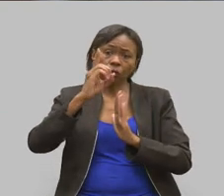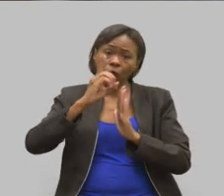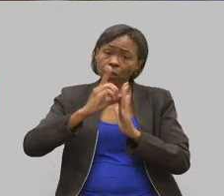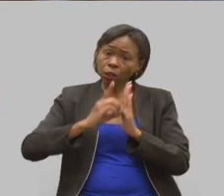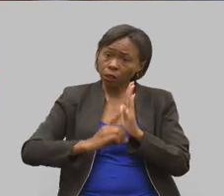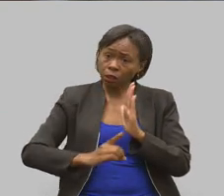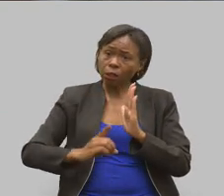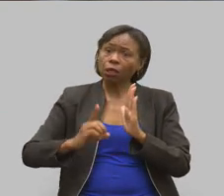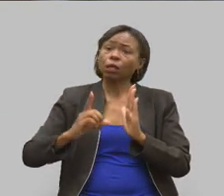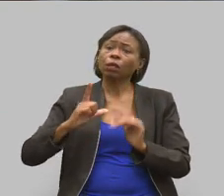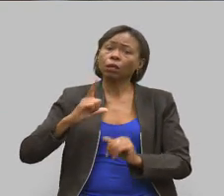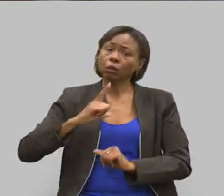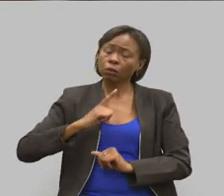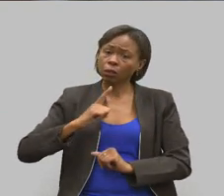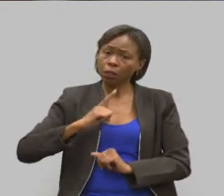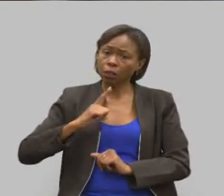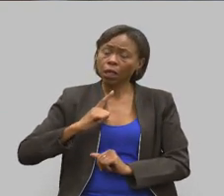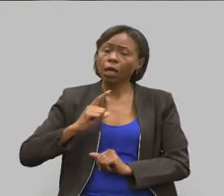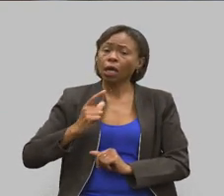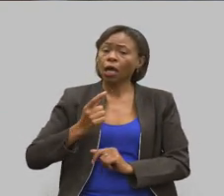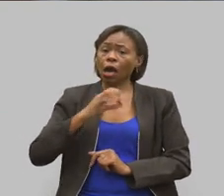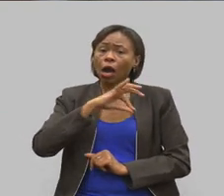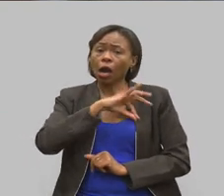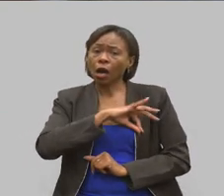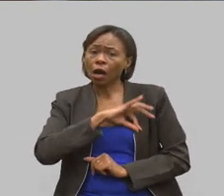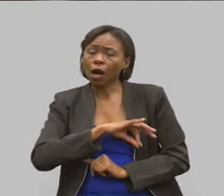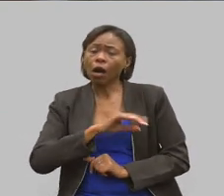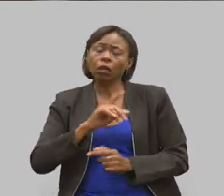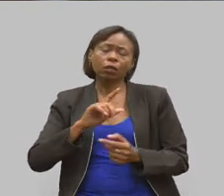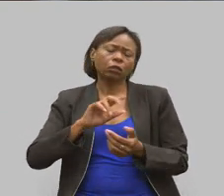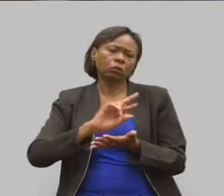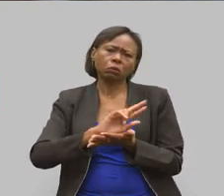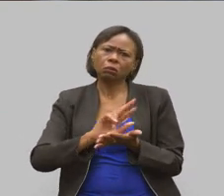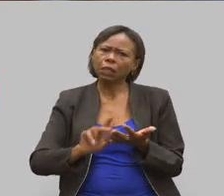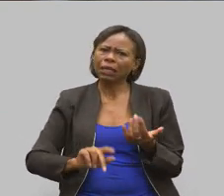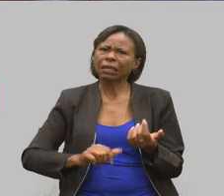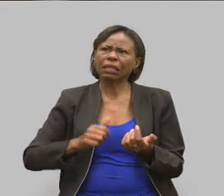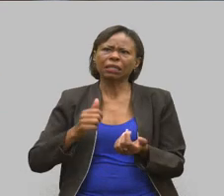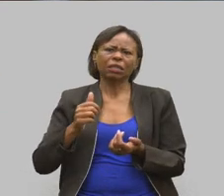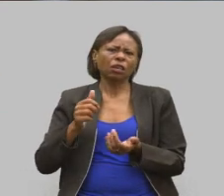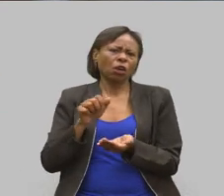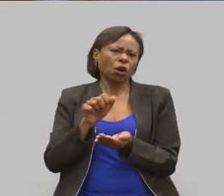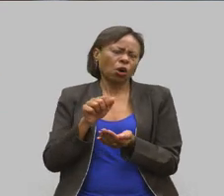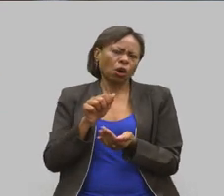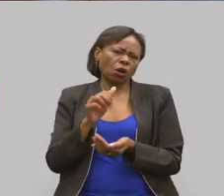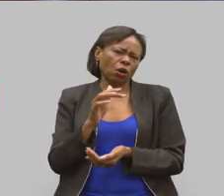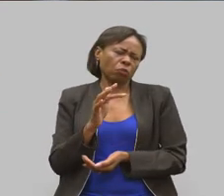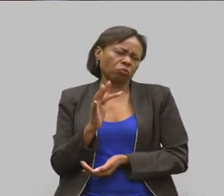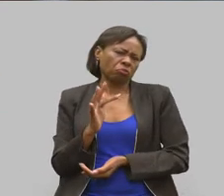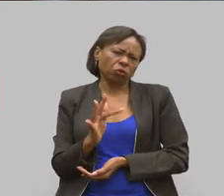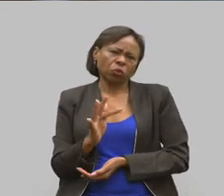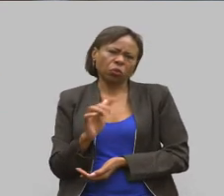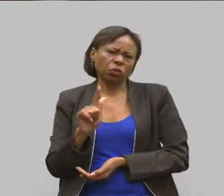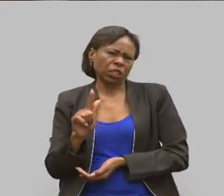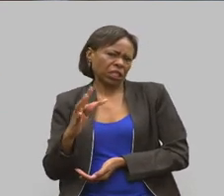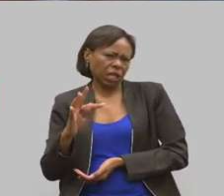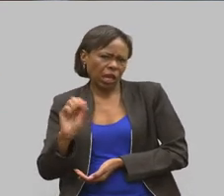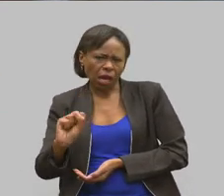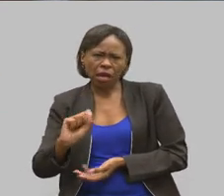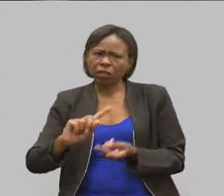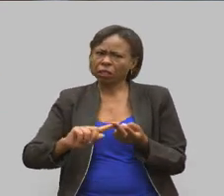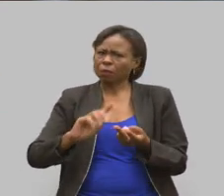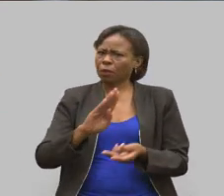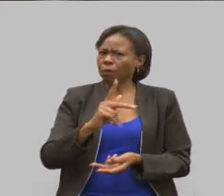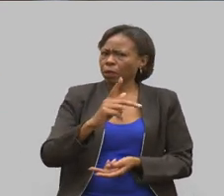os aos rendimentos ao fundo de garantia 13º e outros direitos seria interessante nós estamos